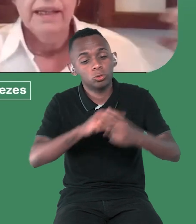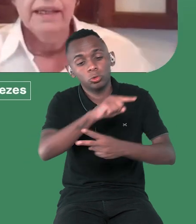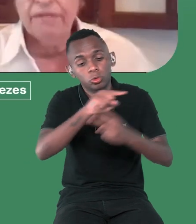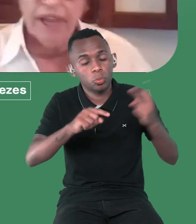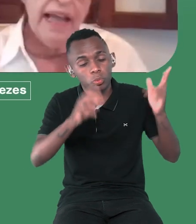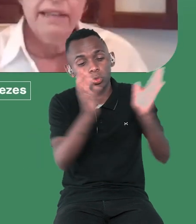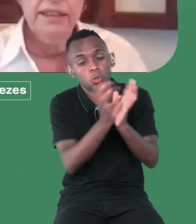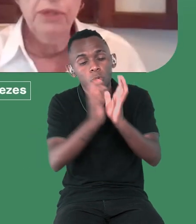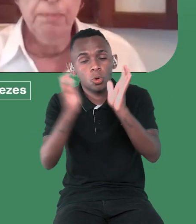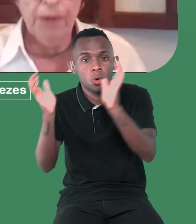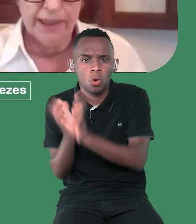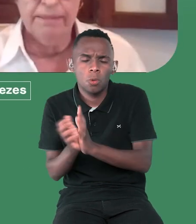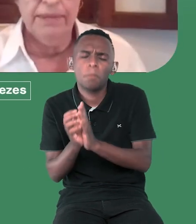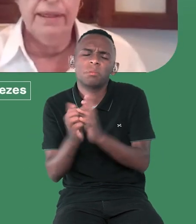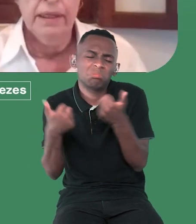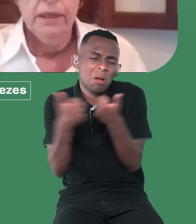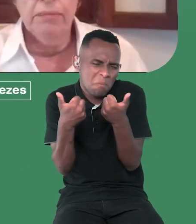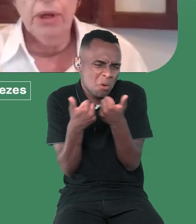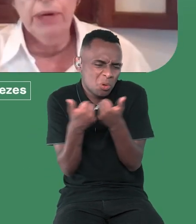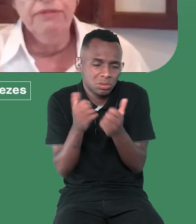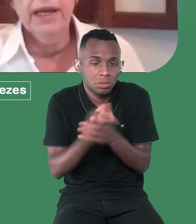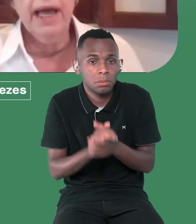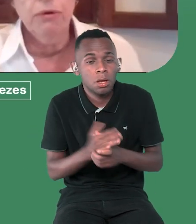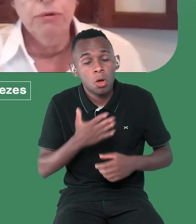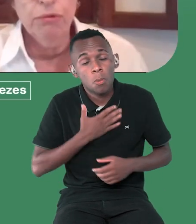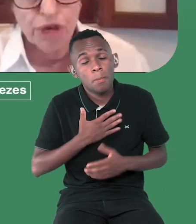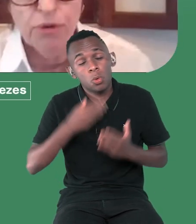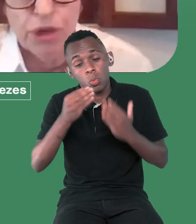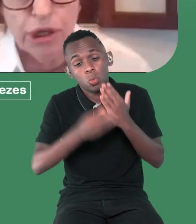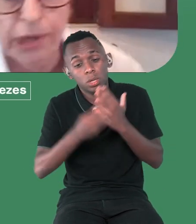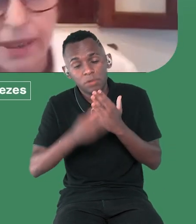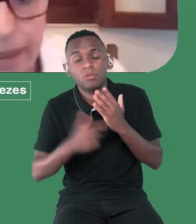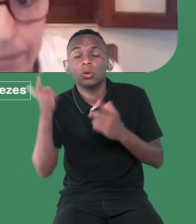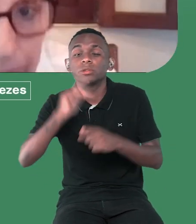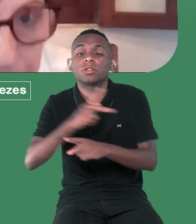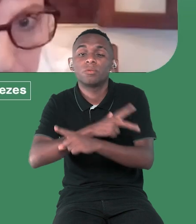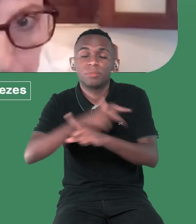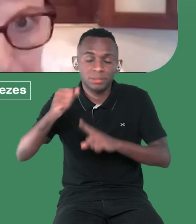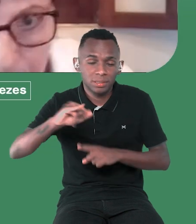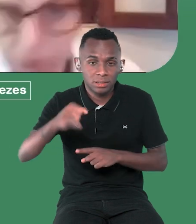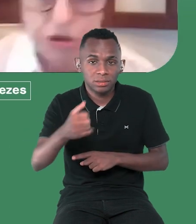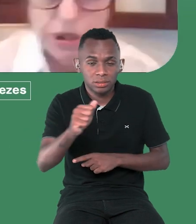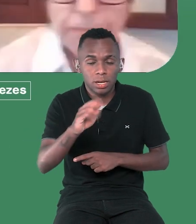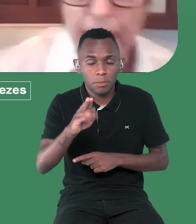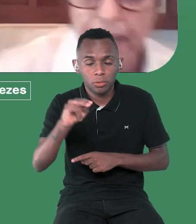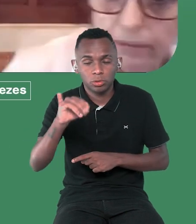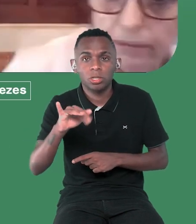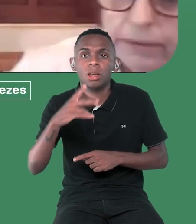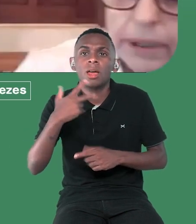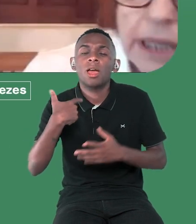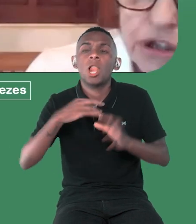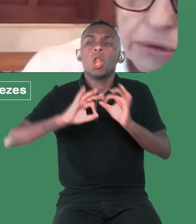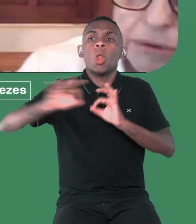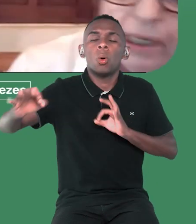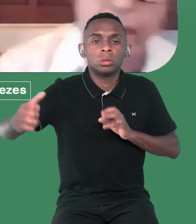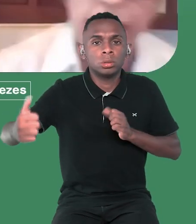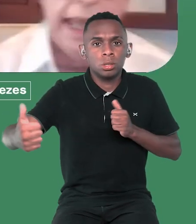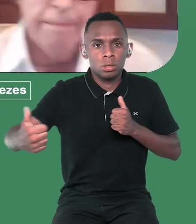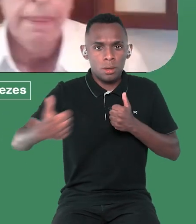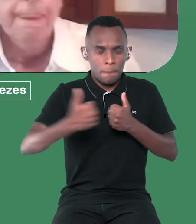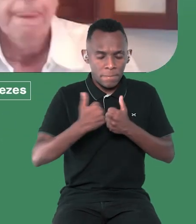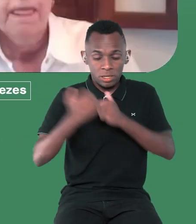etárias que, na verdade, são muito próximas. Né? O meu livro, que ganhou o Jabuti, por exemplo, chama Tão Longe, Tão Perto, da